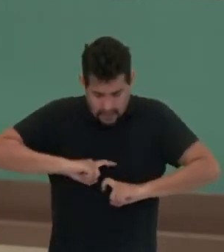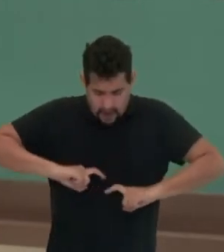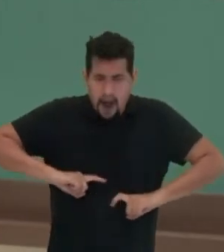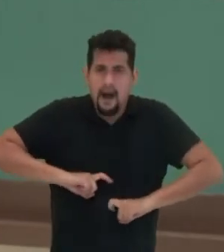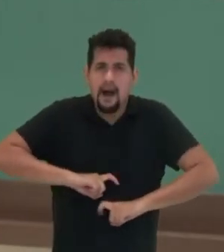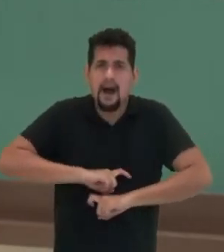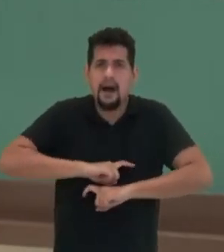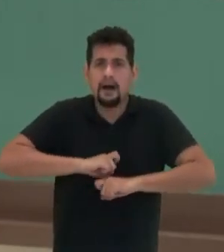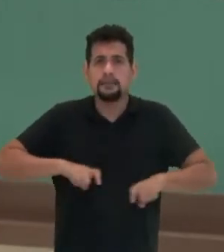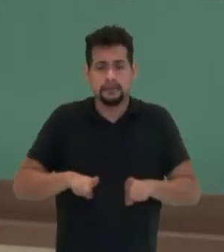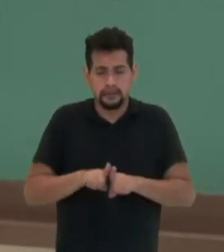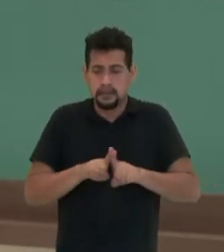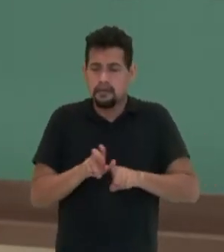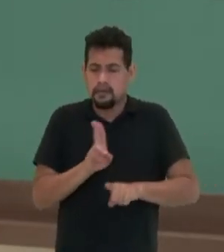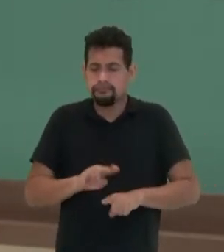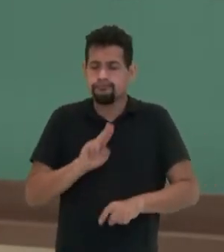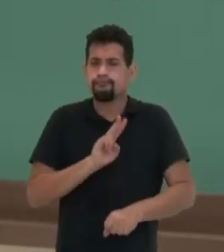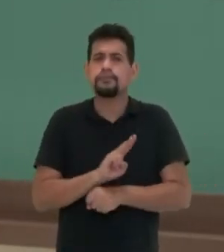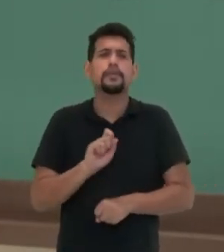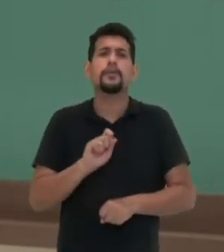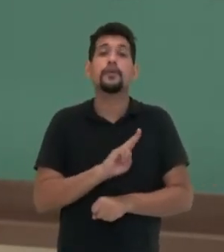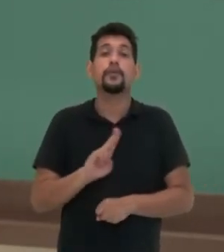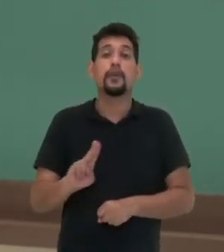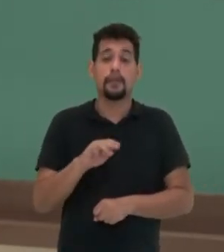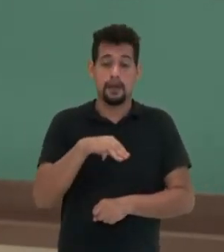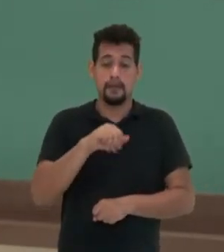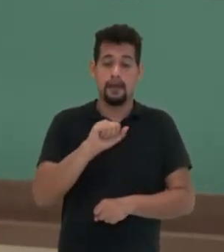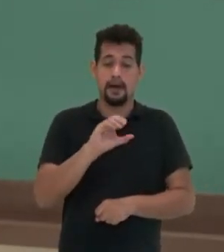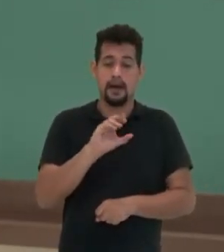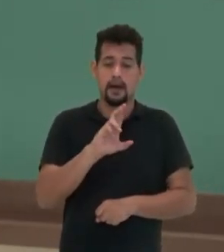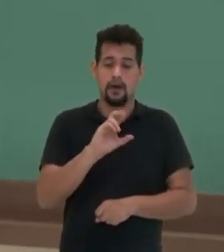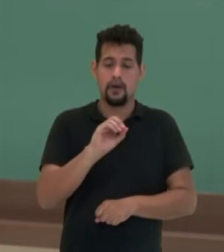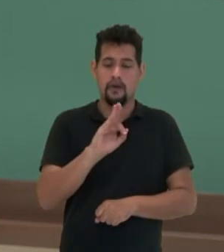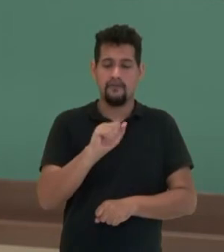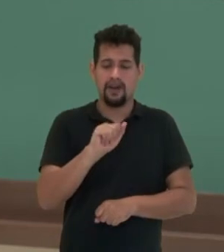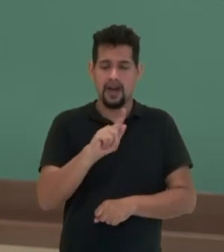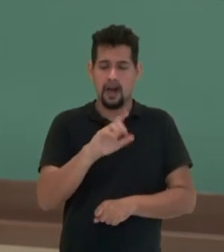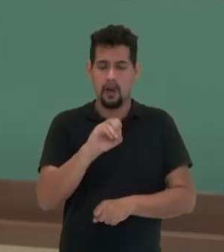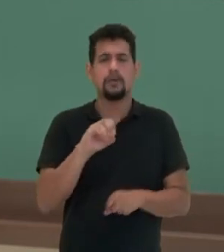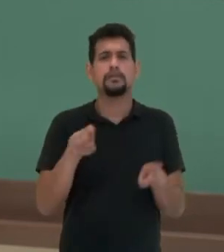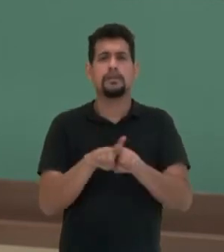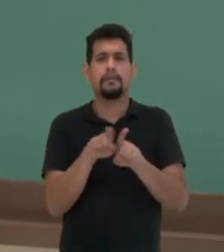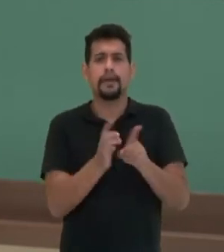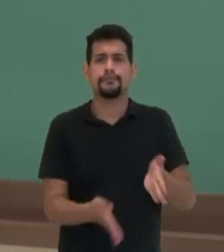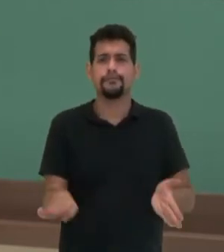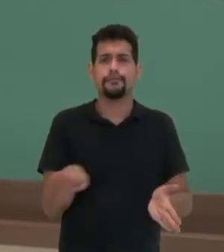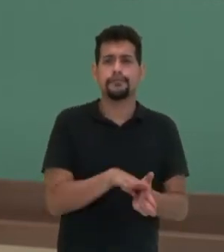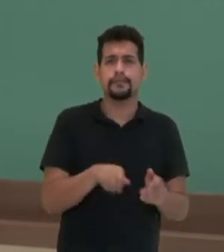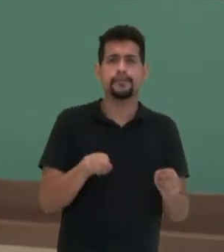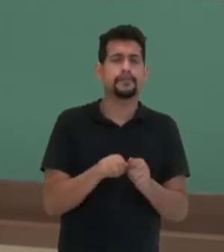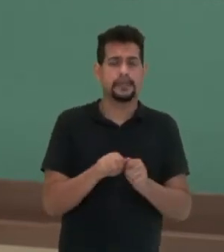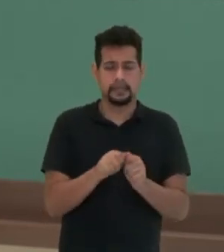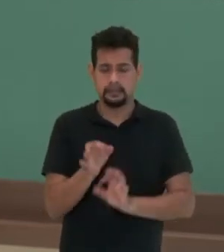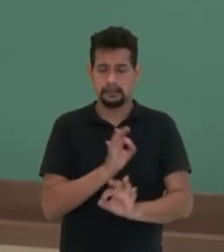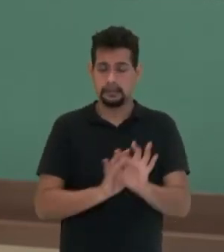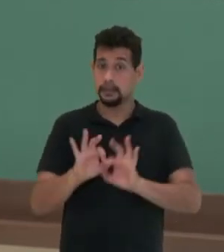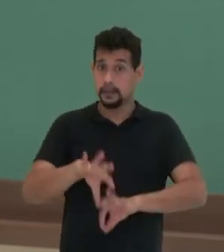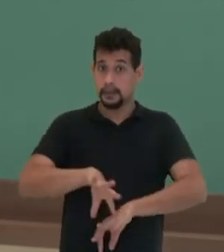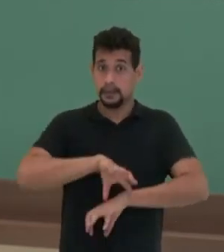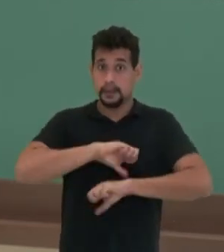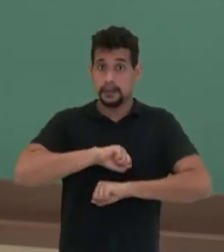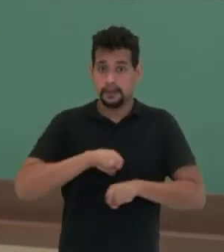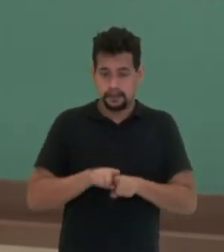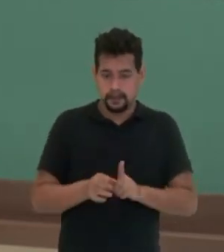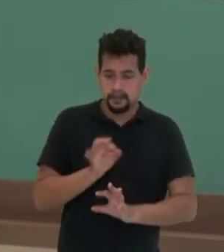bactéria para matar ela? É o macrófago. Ele vem e ele faz fagocitose absorvendo essa